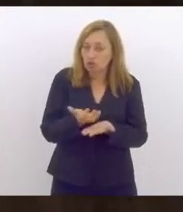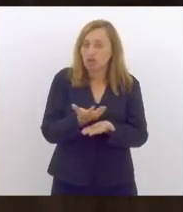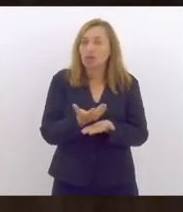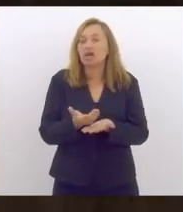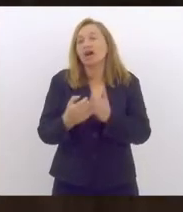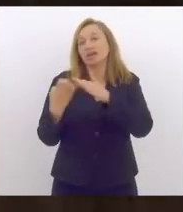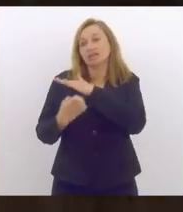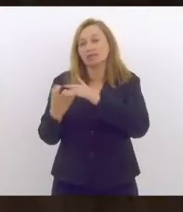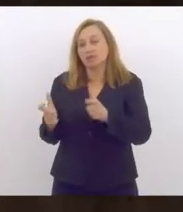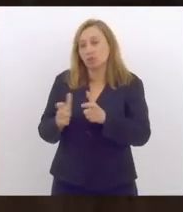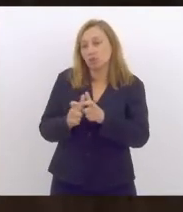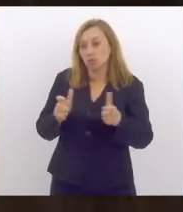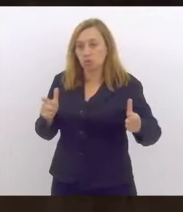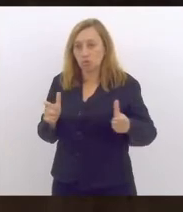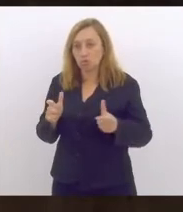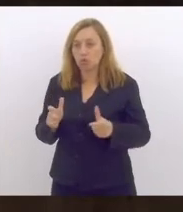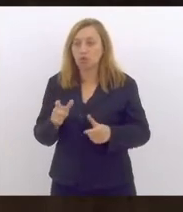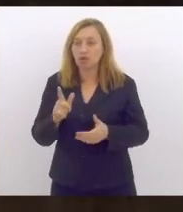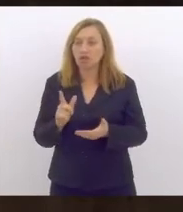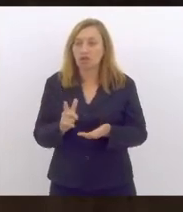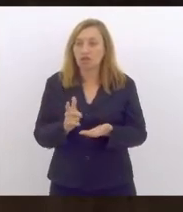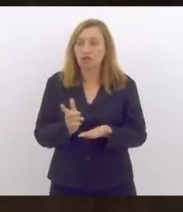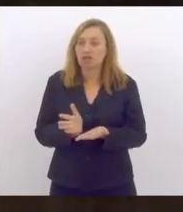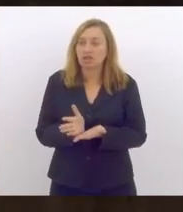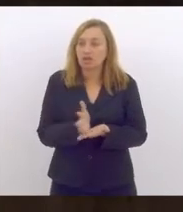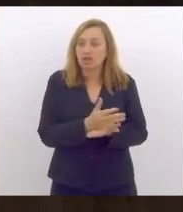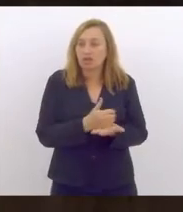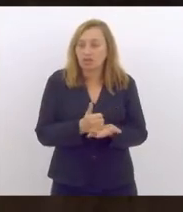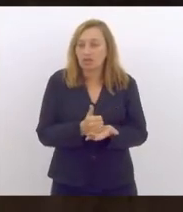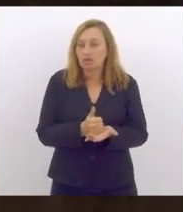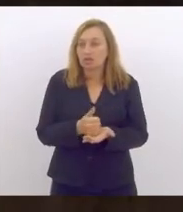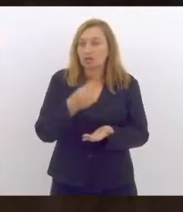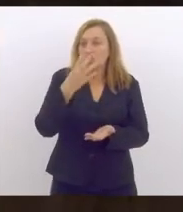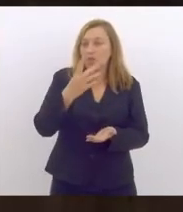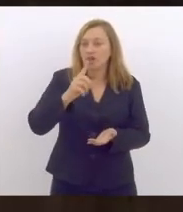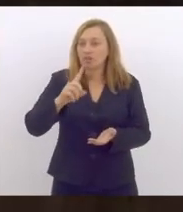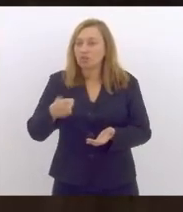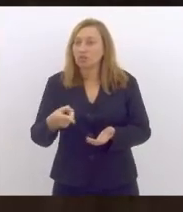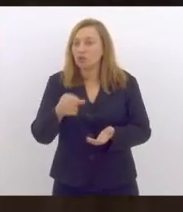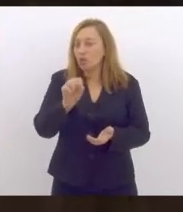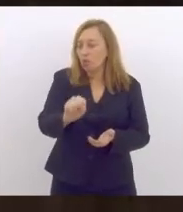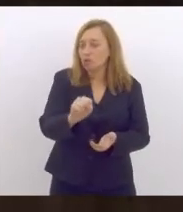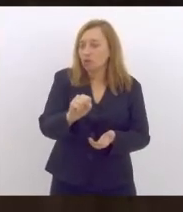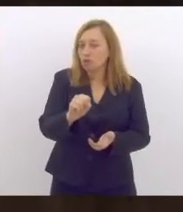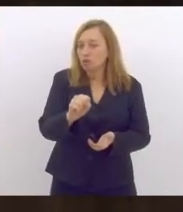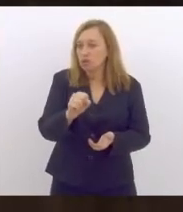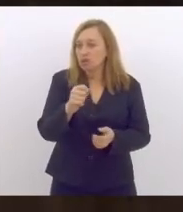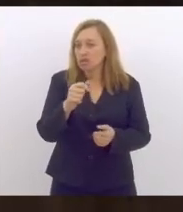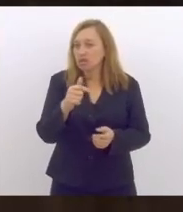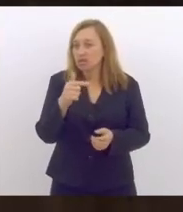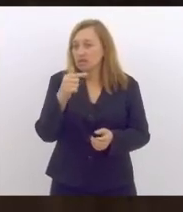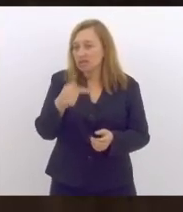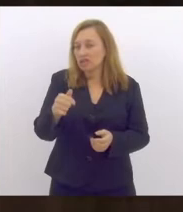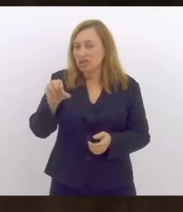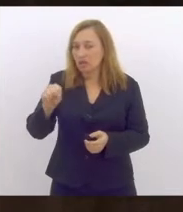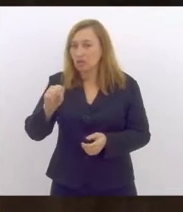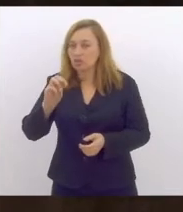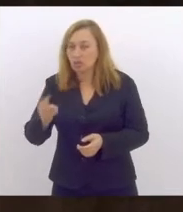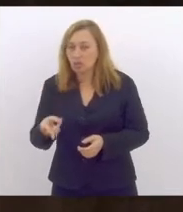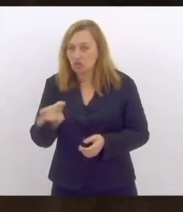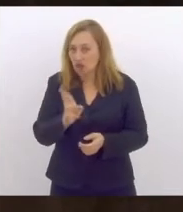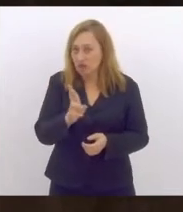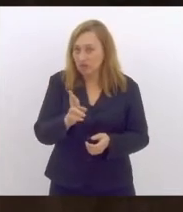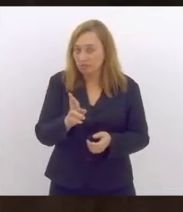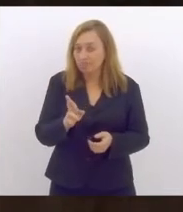de porte médio são aquelas com faturamento anual entre 4,8 e 78 milhões de